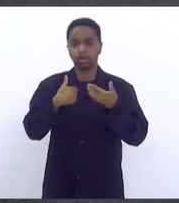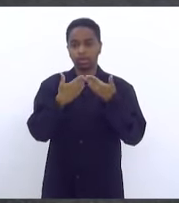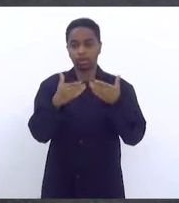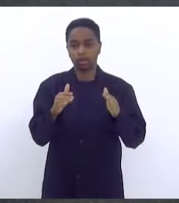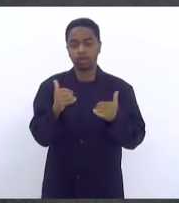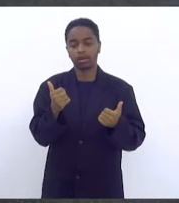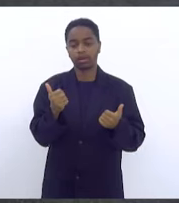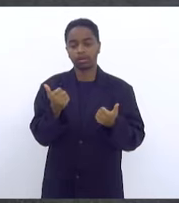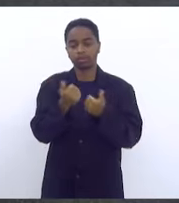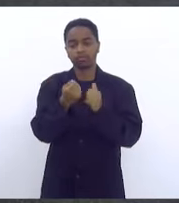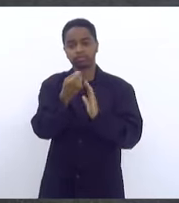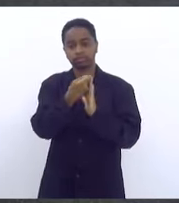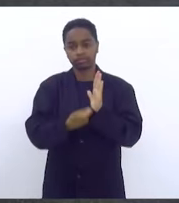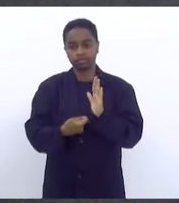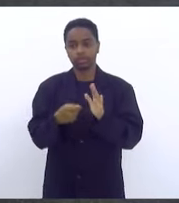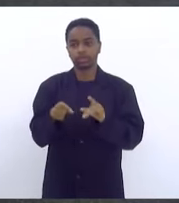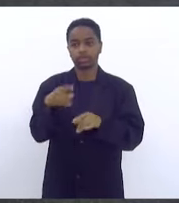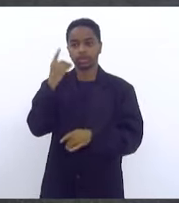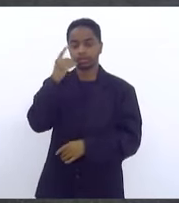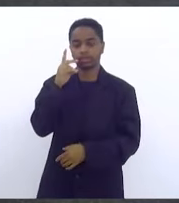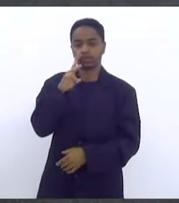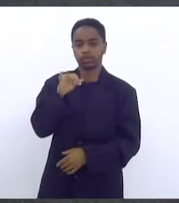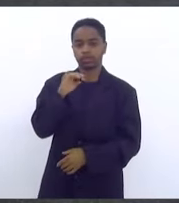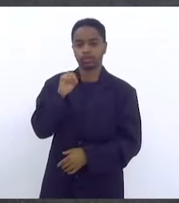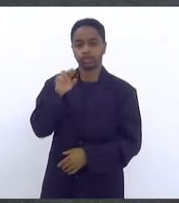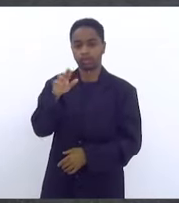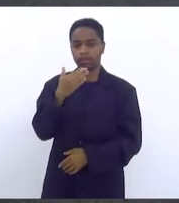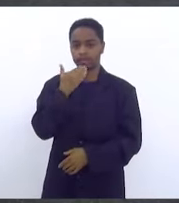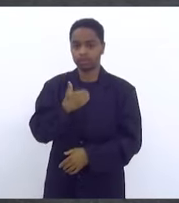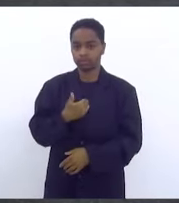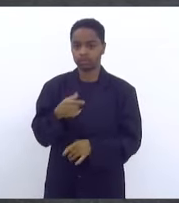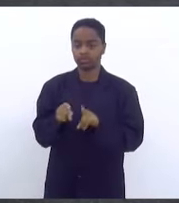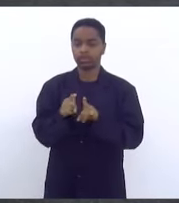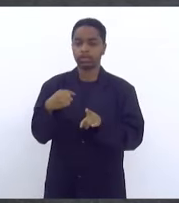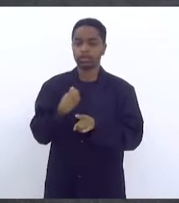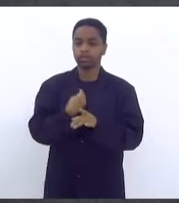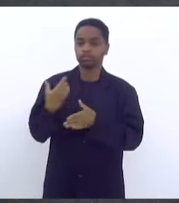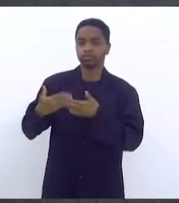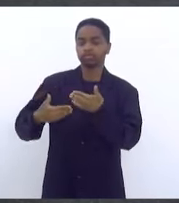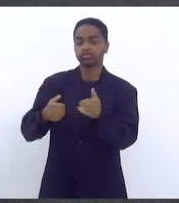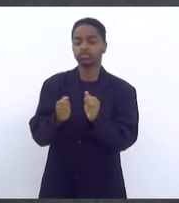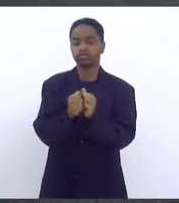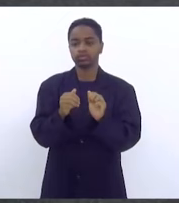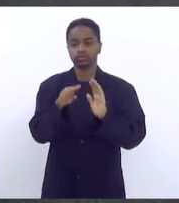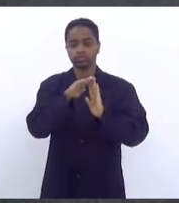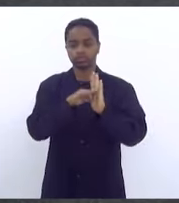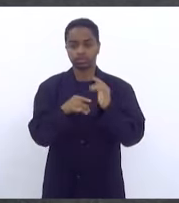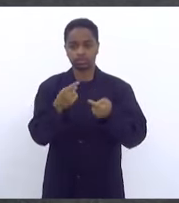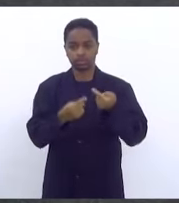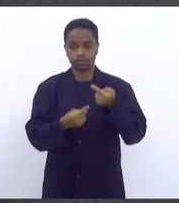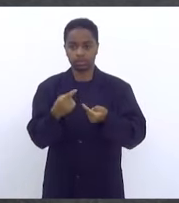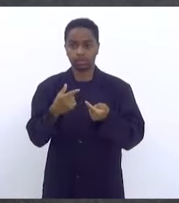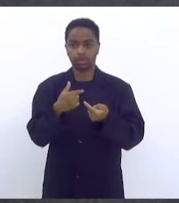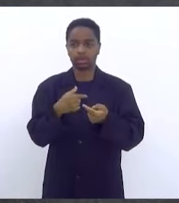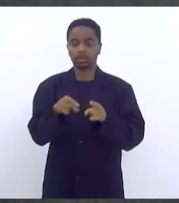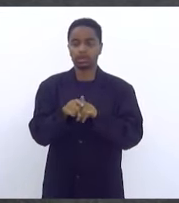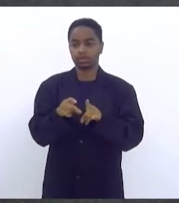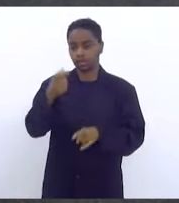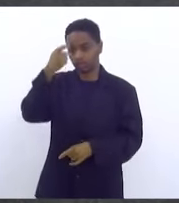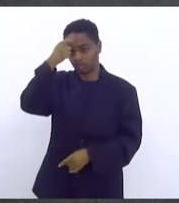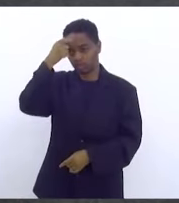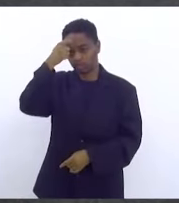deputado Vitor Júnior, que me pediu. A gente está caminhando junto também nessa pauta. A